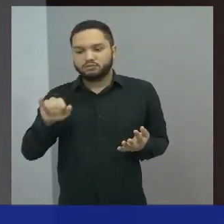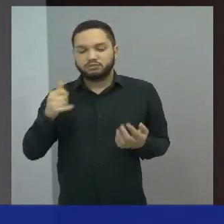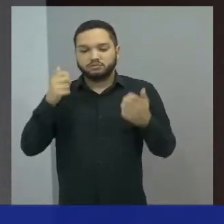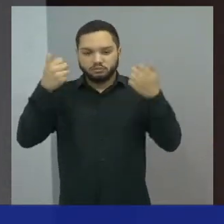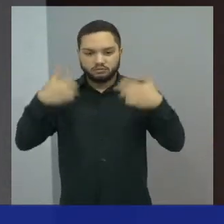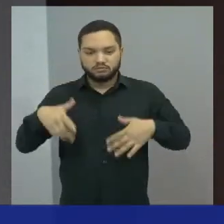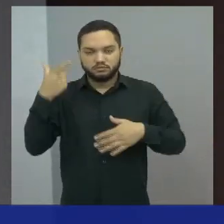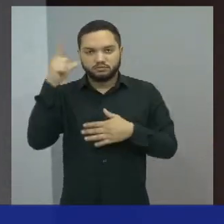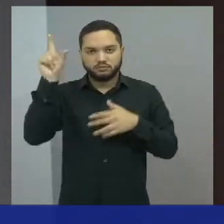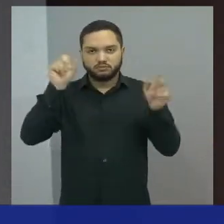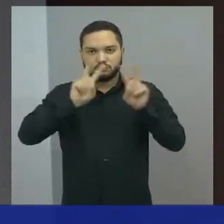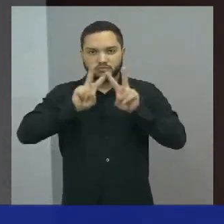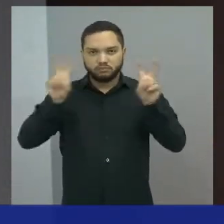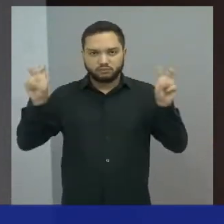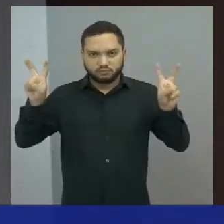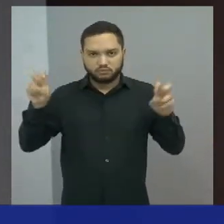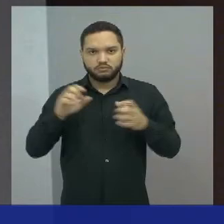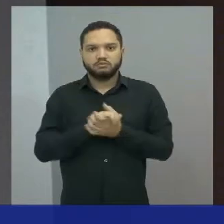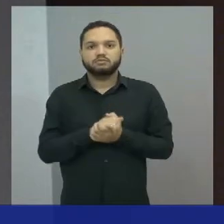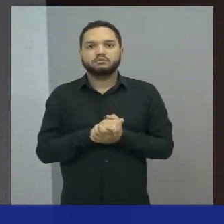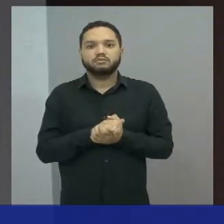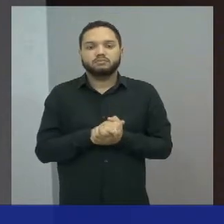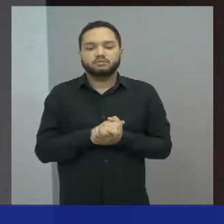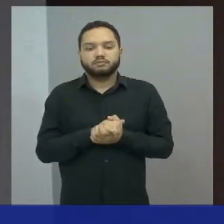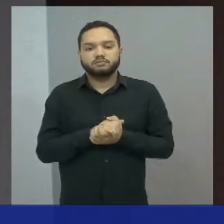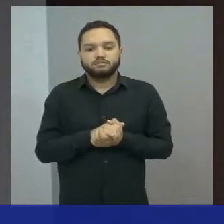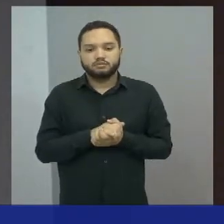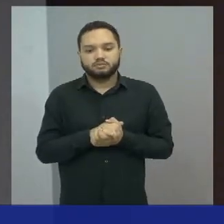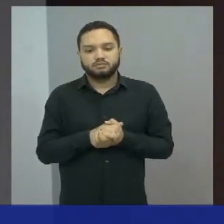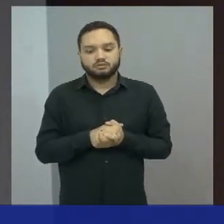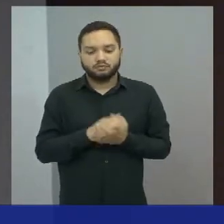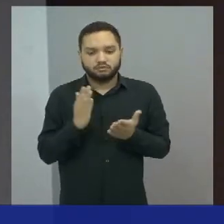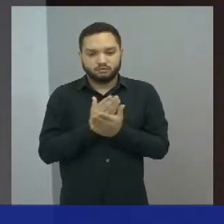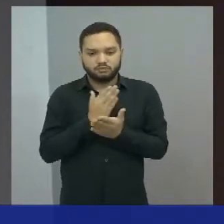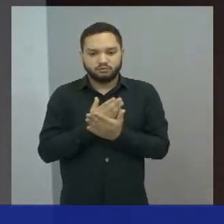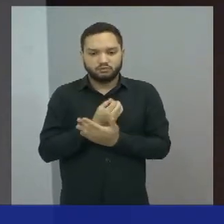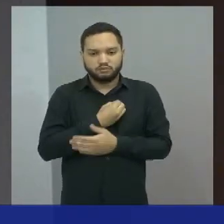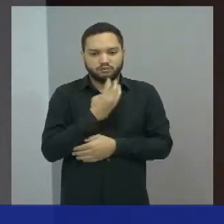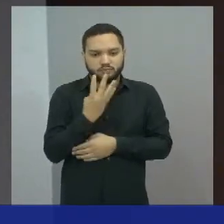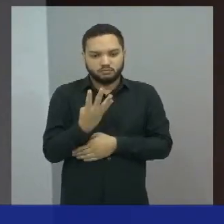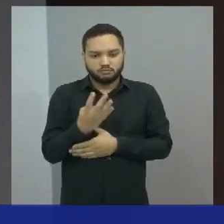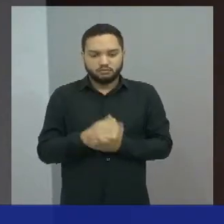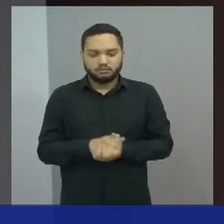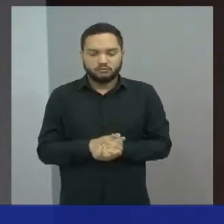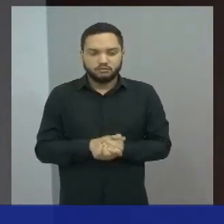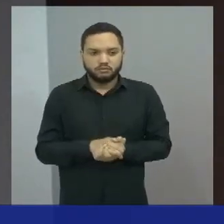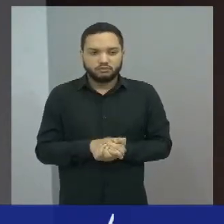outro tema que se presta aí o Código da Cidade, o livro 4.